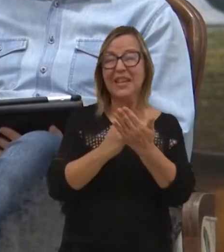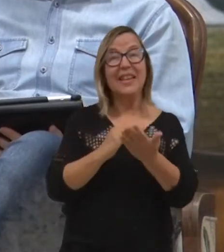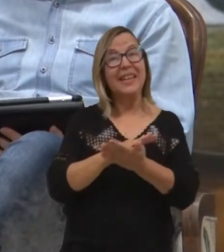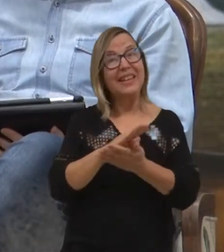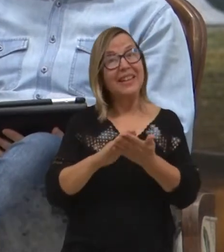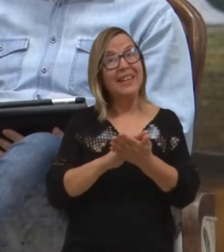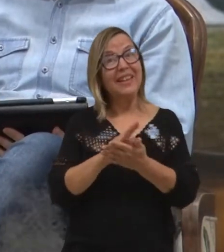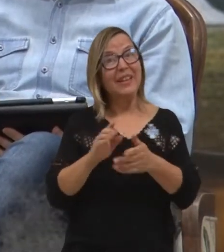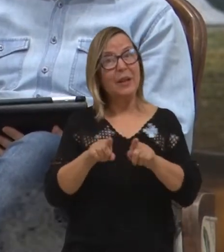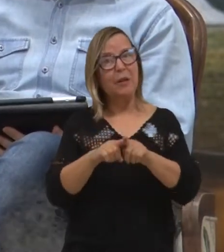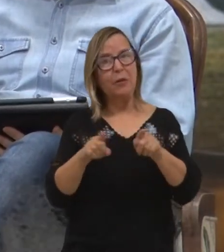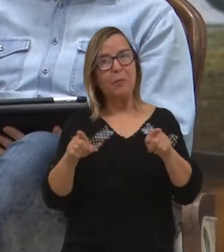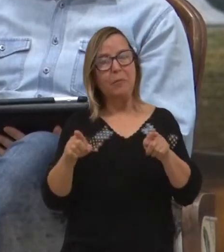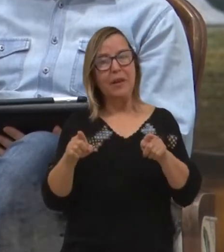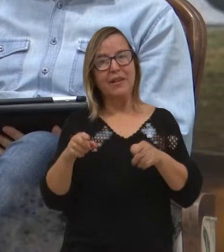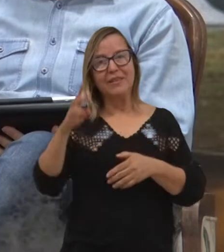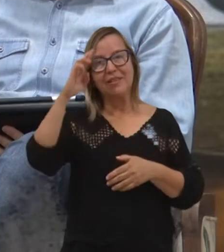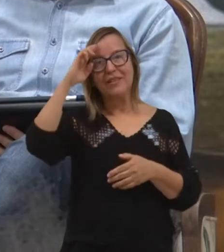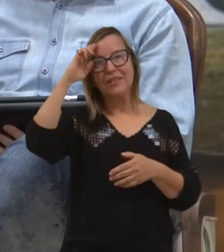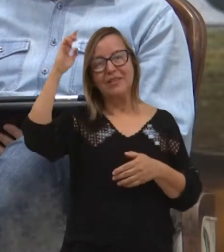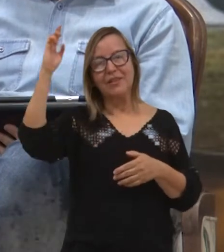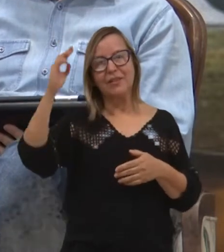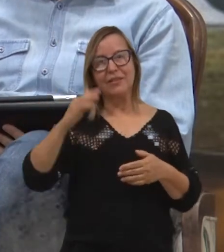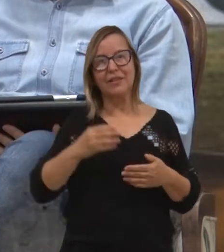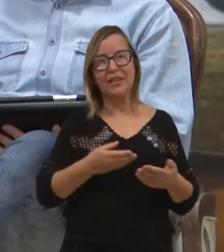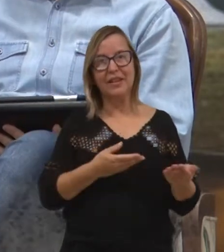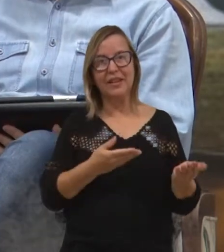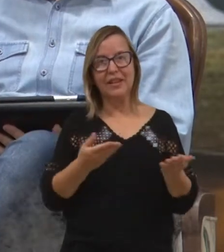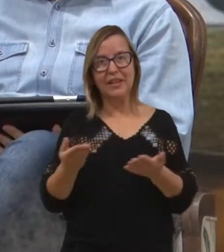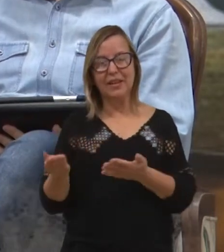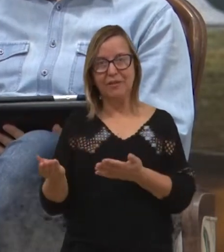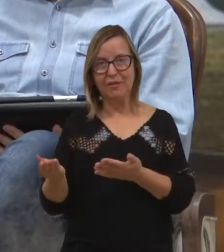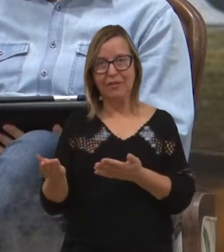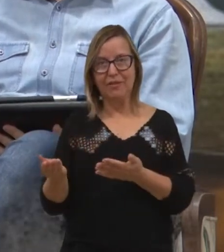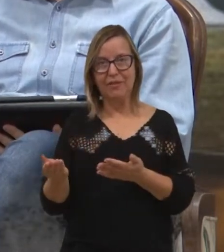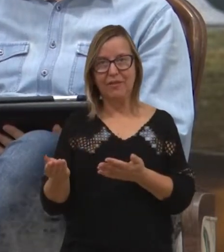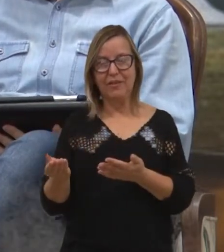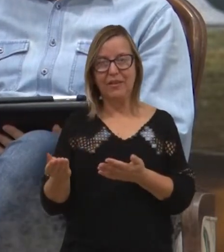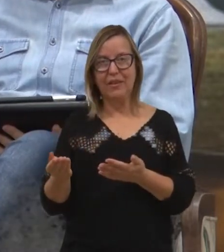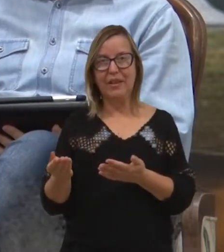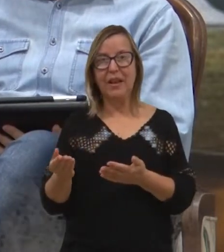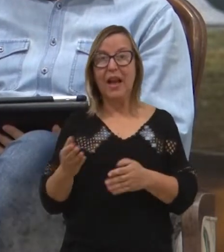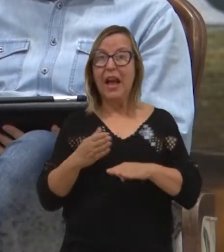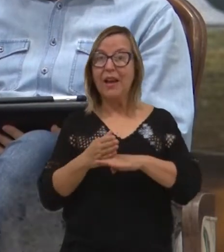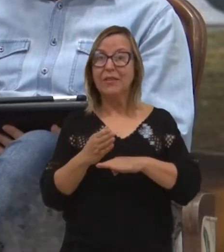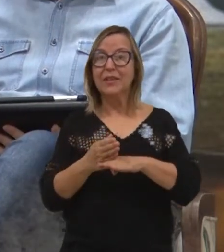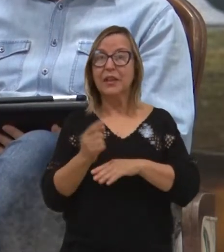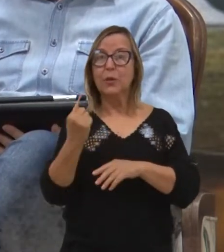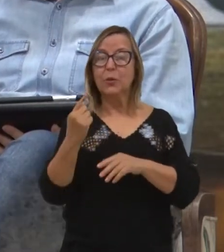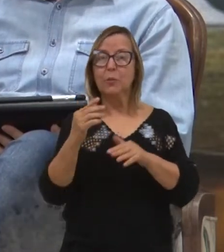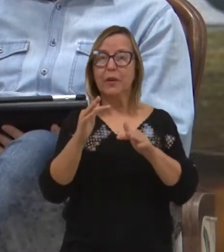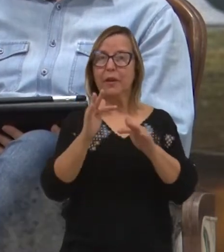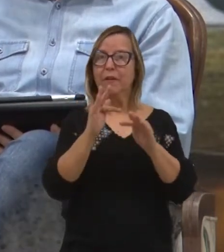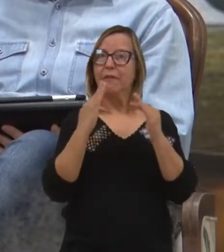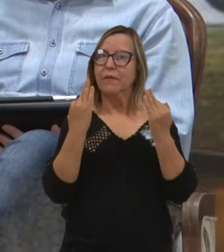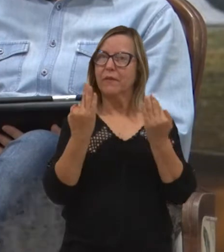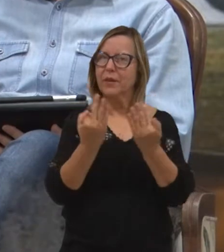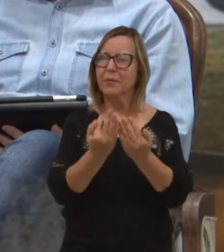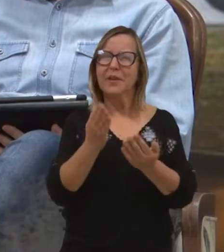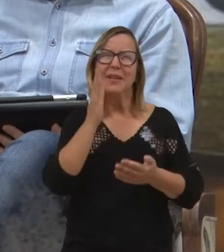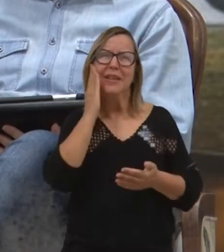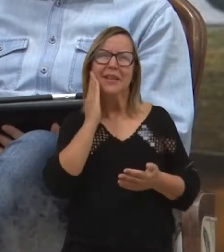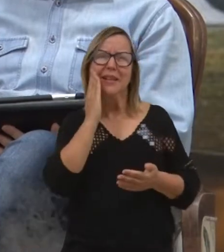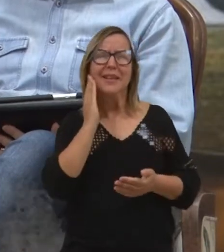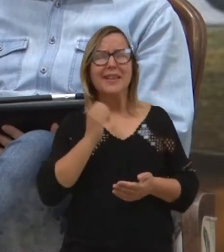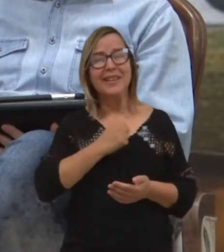Mas de repente o Senhor levou de uma forma que a gente fizesse uma visita a uma família muito querida, que a gente estava com